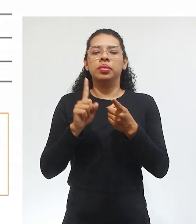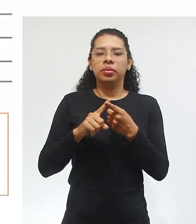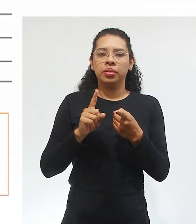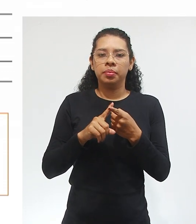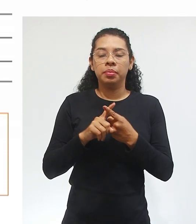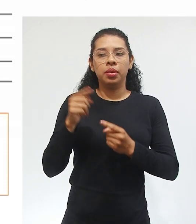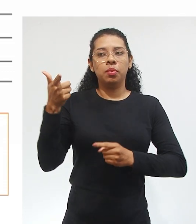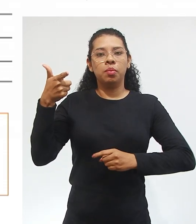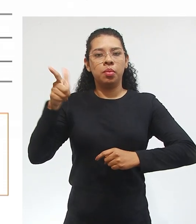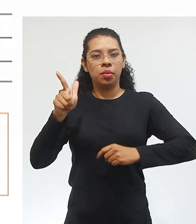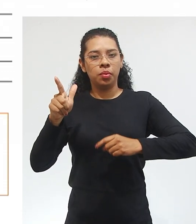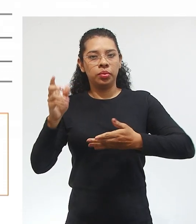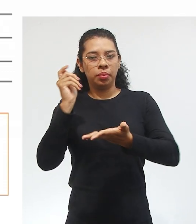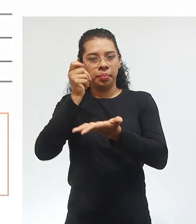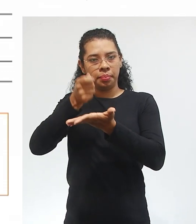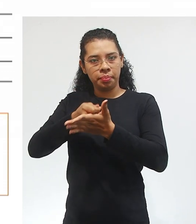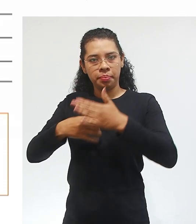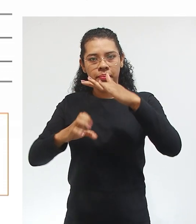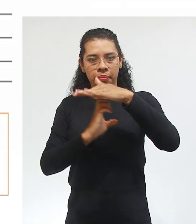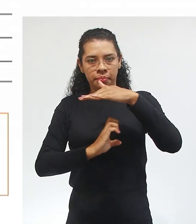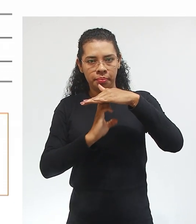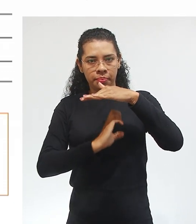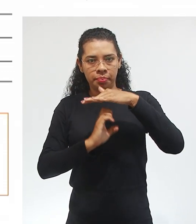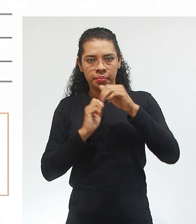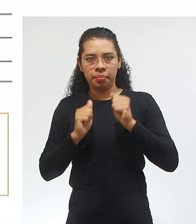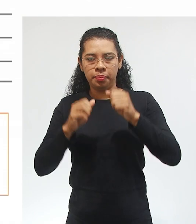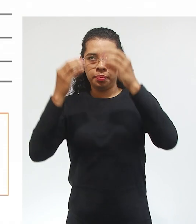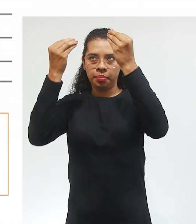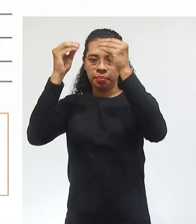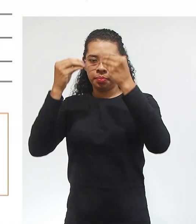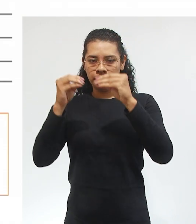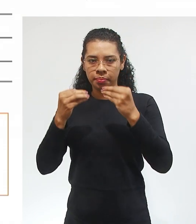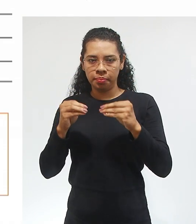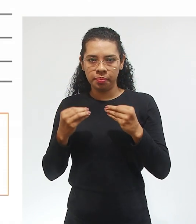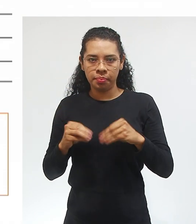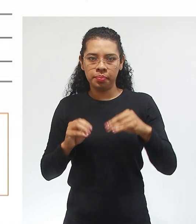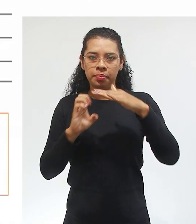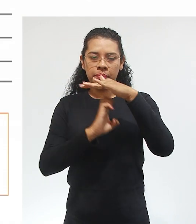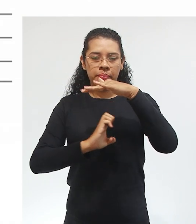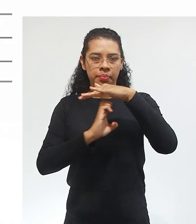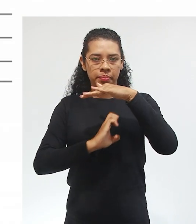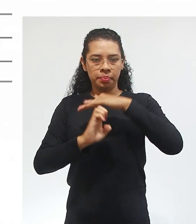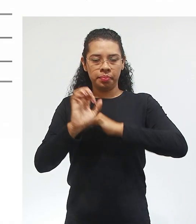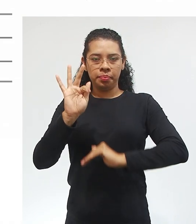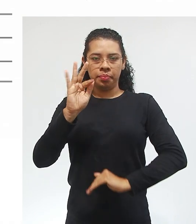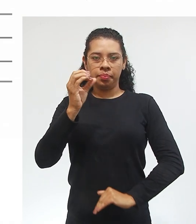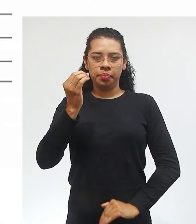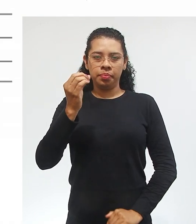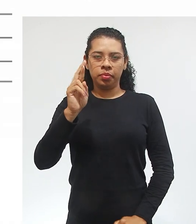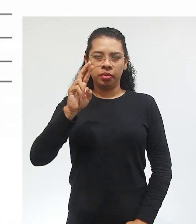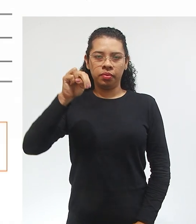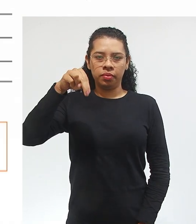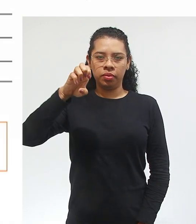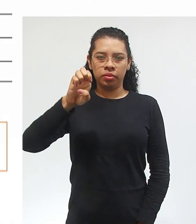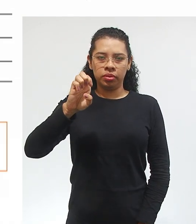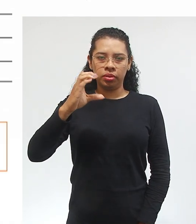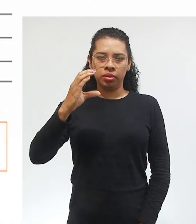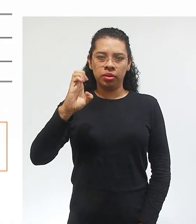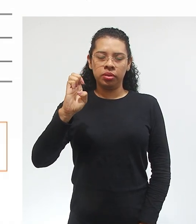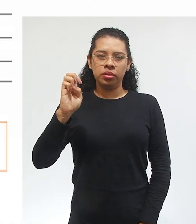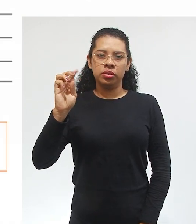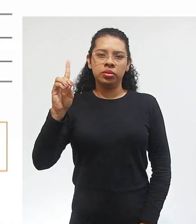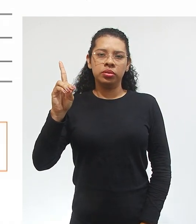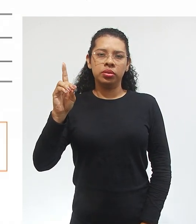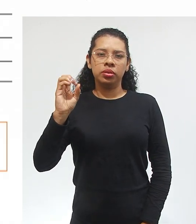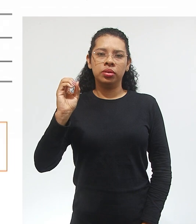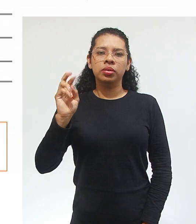aqui uma conta de fornecedor e iria lançar como fornecedor. ok? Aí